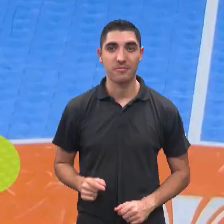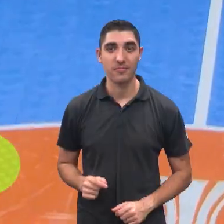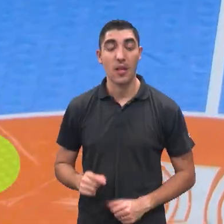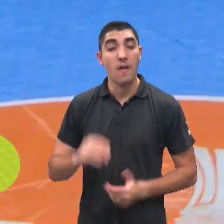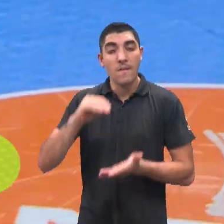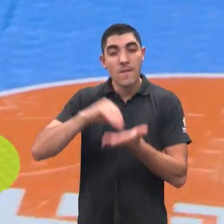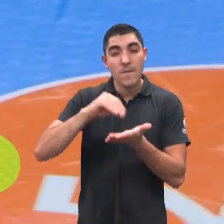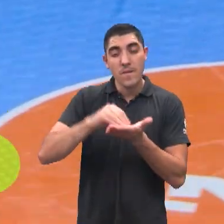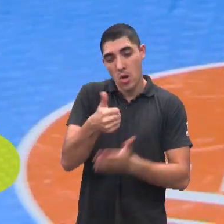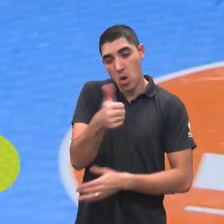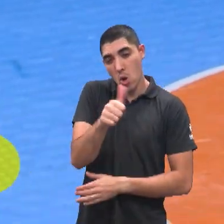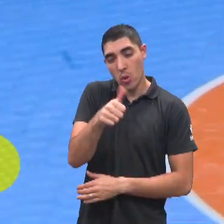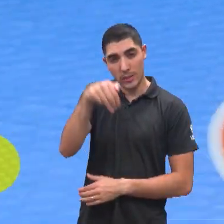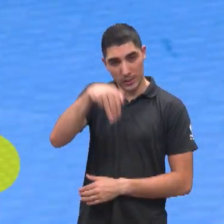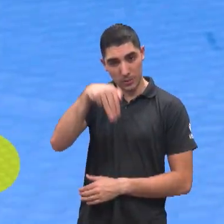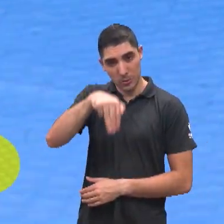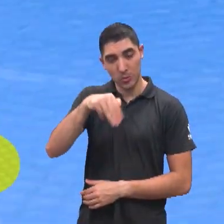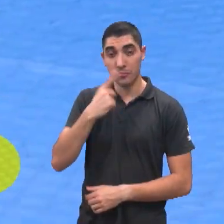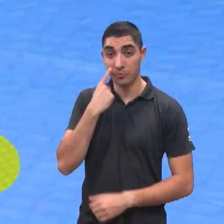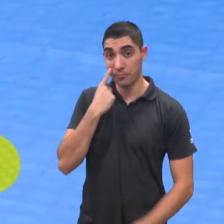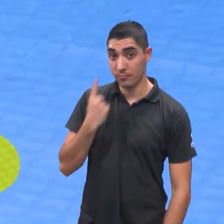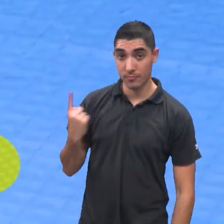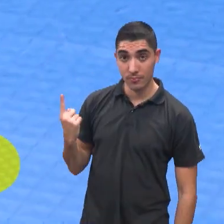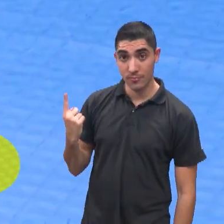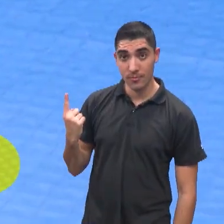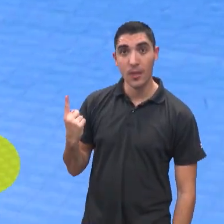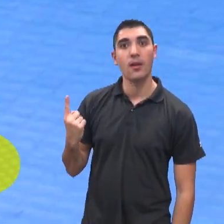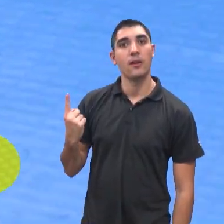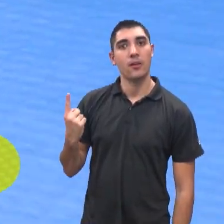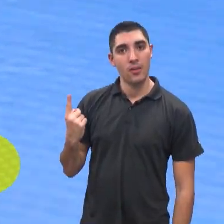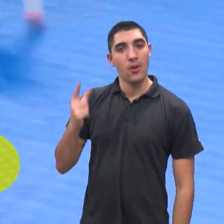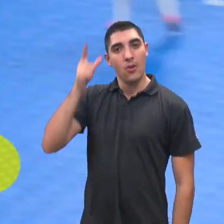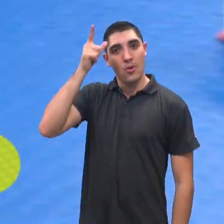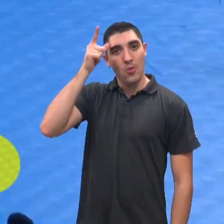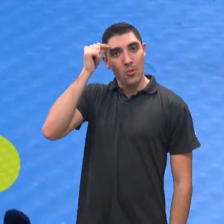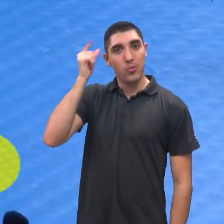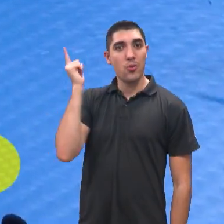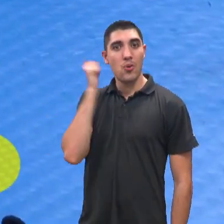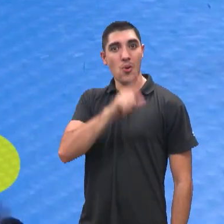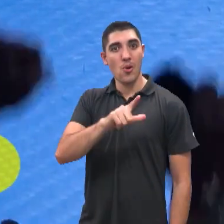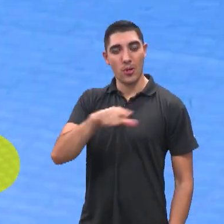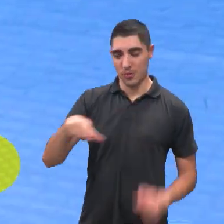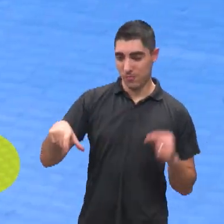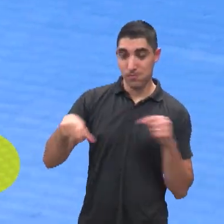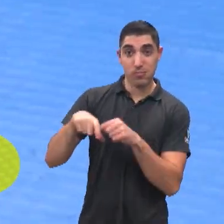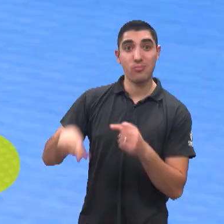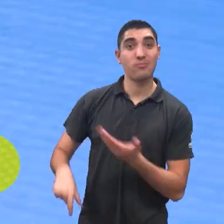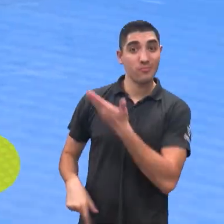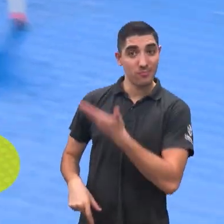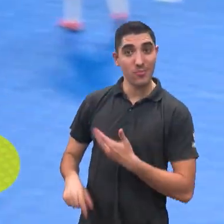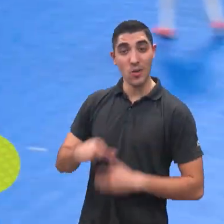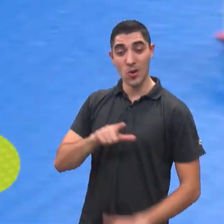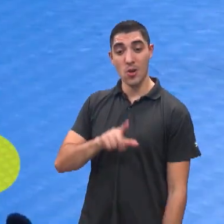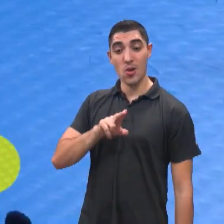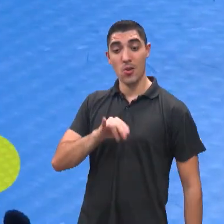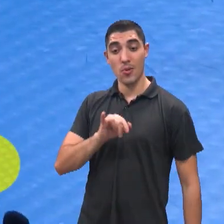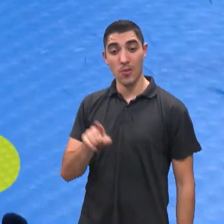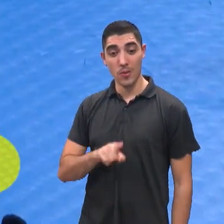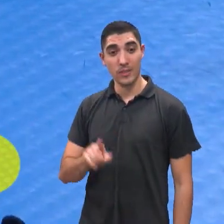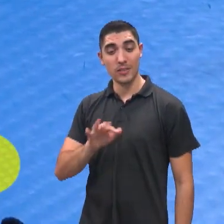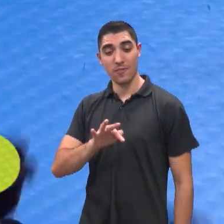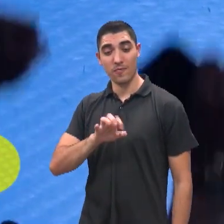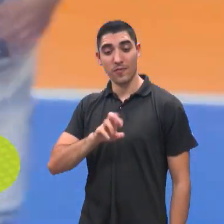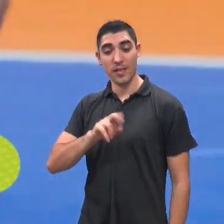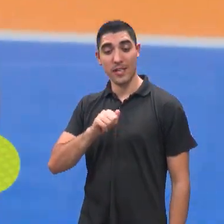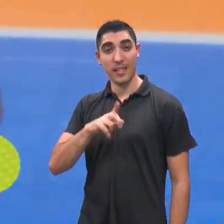Faltando 11h20 para o final, enfim o gol. Danilo chutou cruzado e Luiz Fernando, debaixo das traves, só